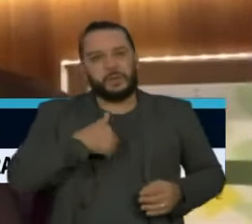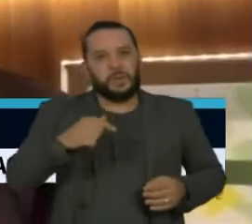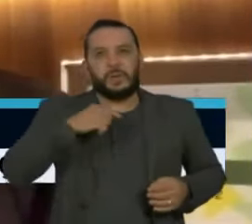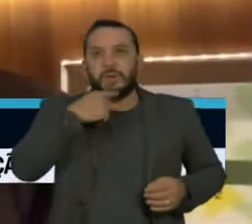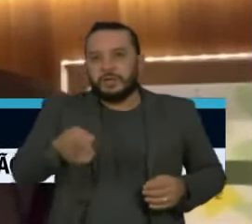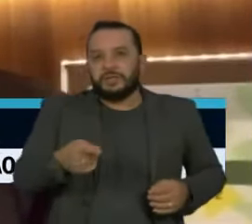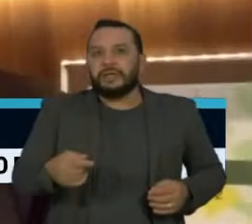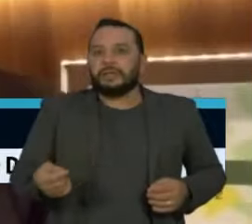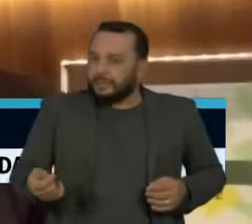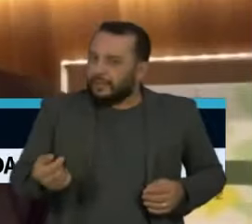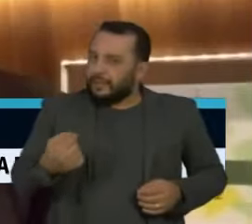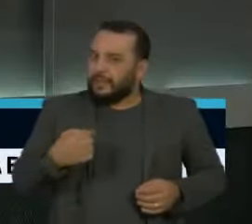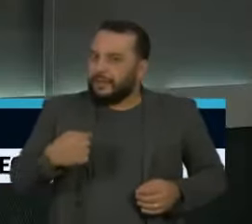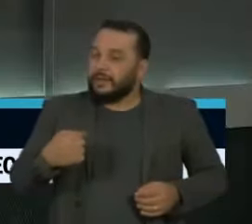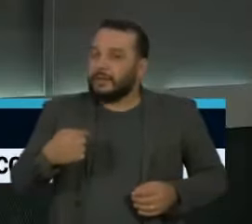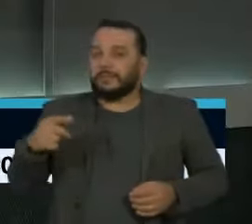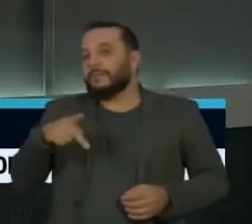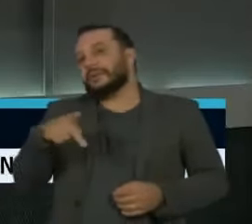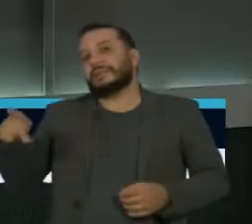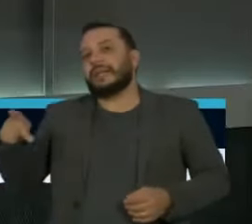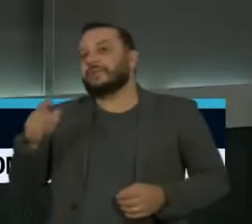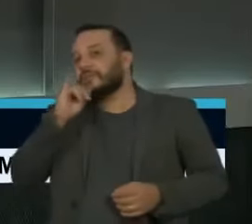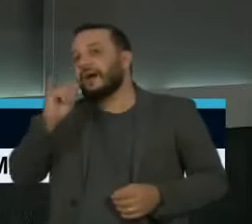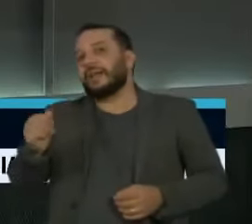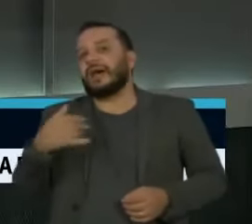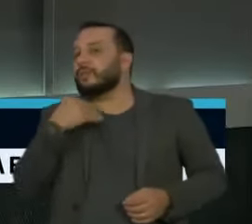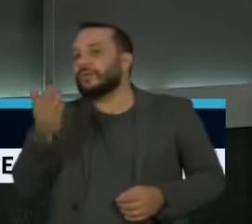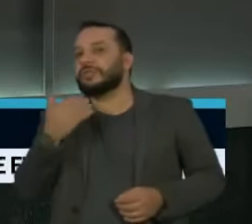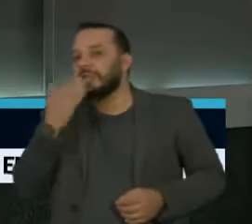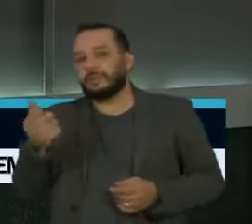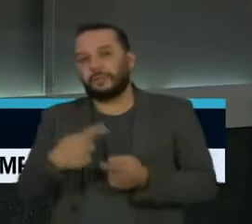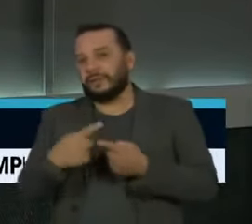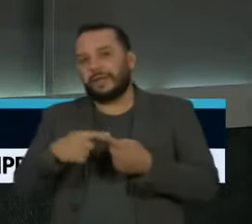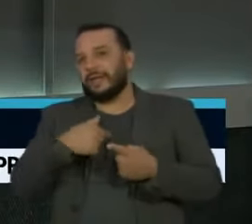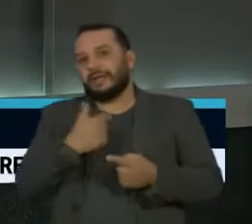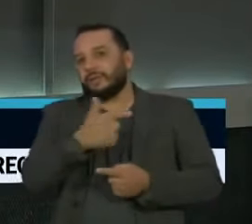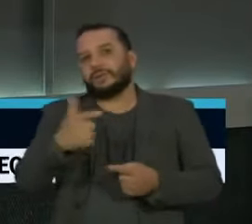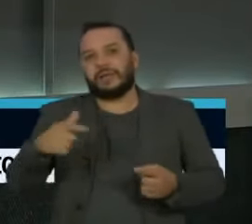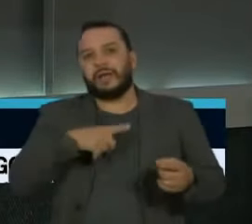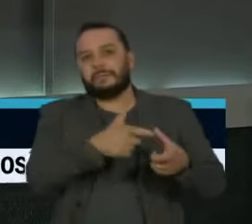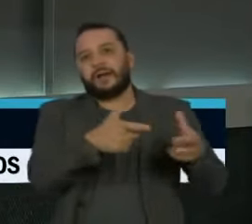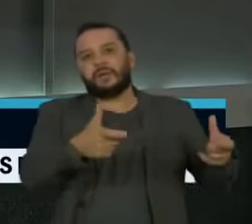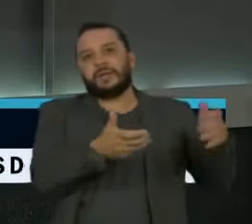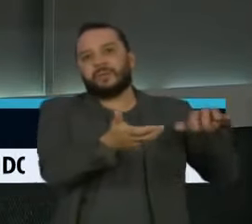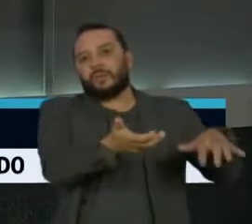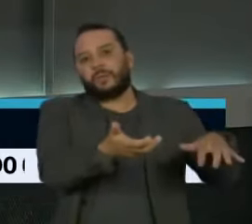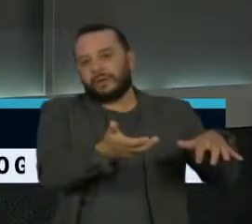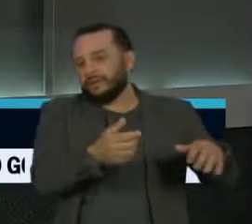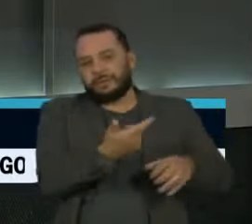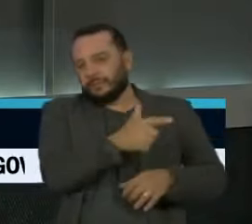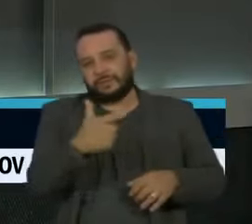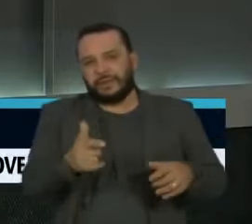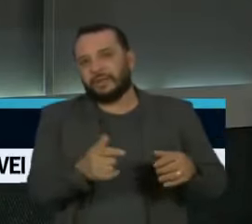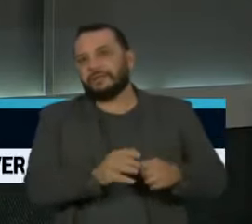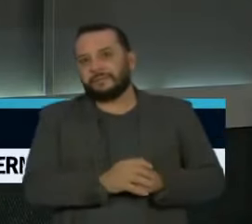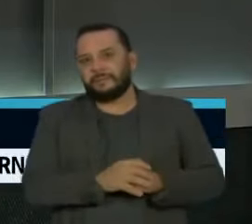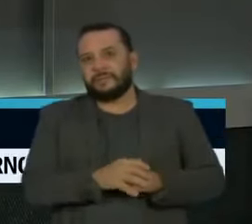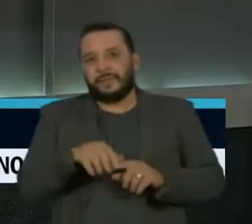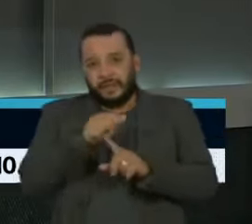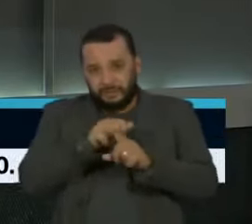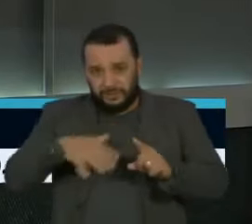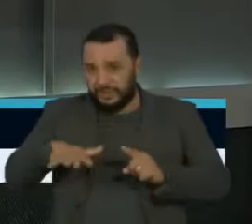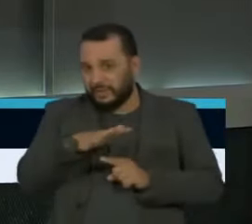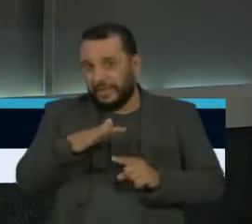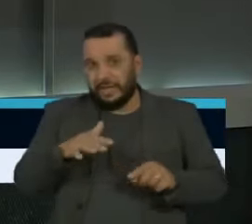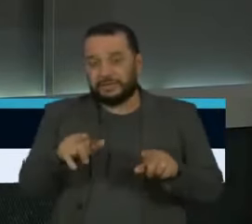ter o presidente dizer isso, porque ele não tem maioria no Congresso. E a sociedade não sei se está pronta para